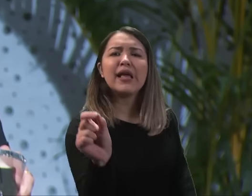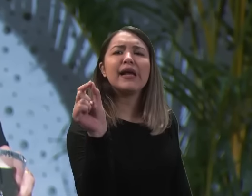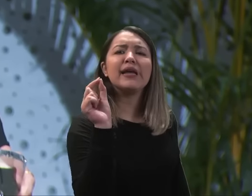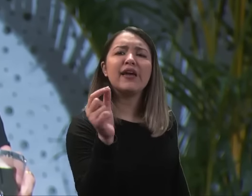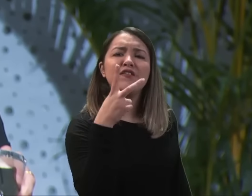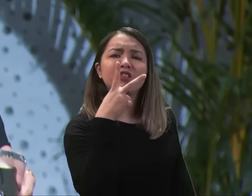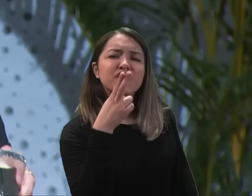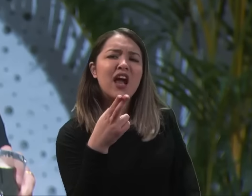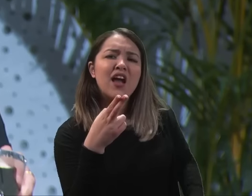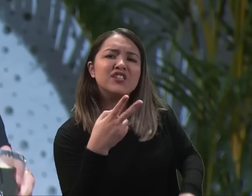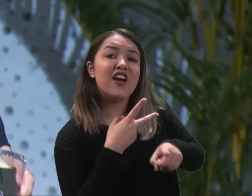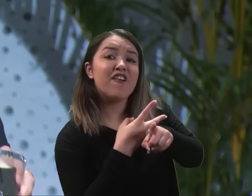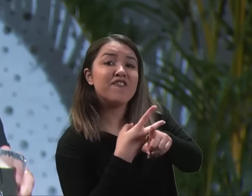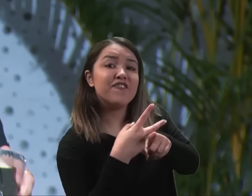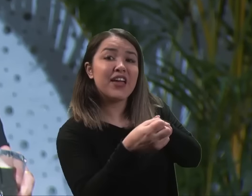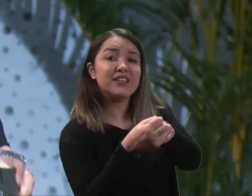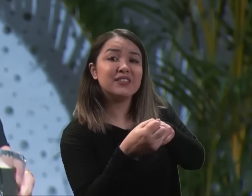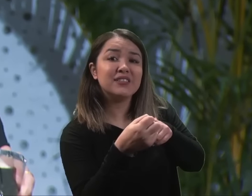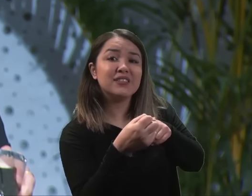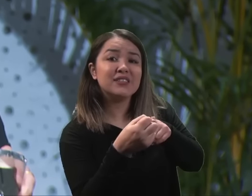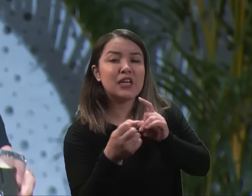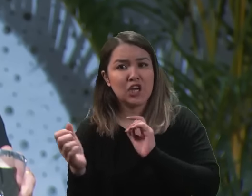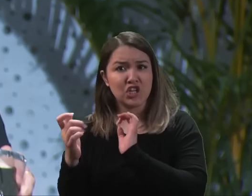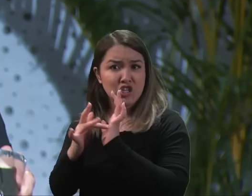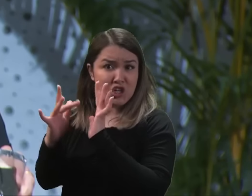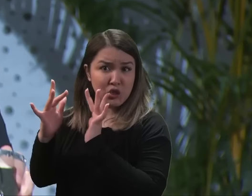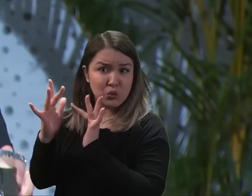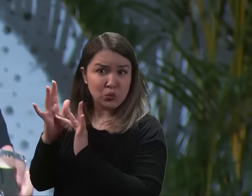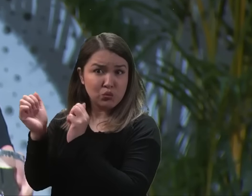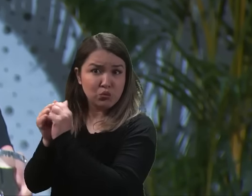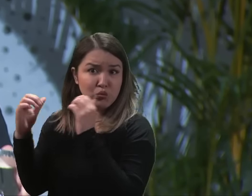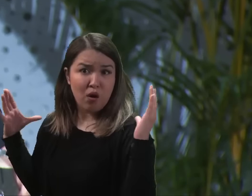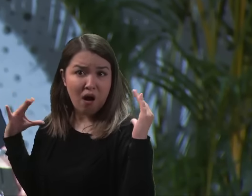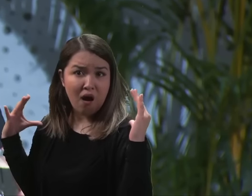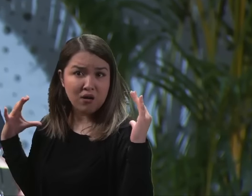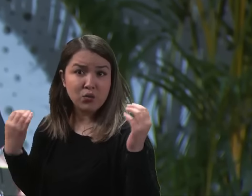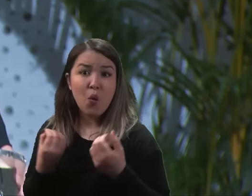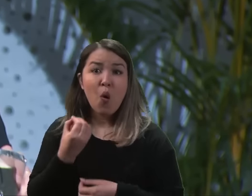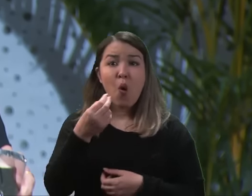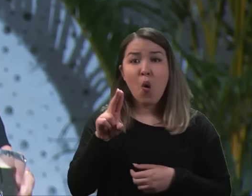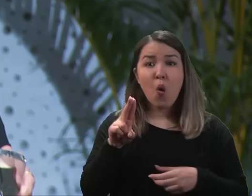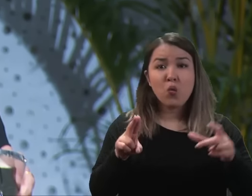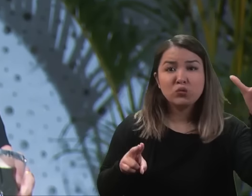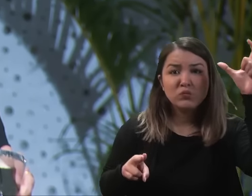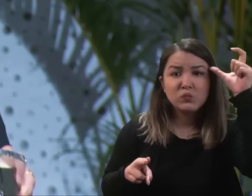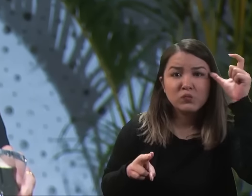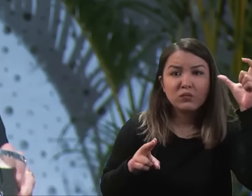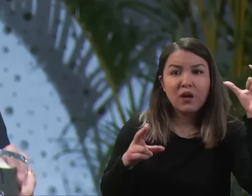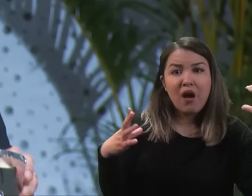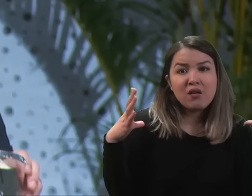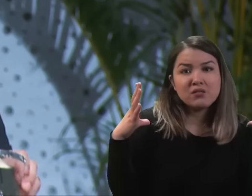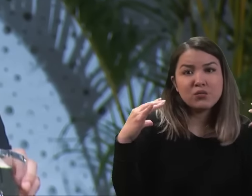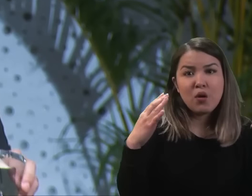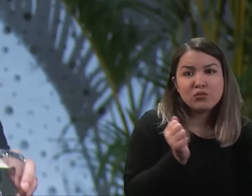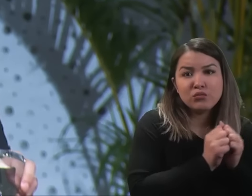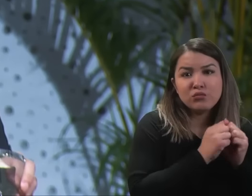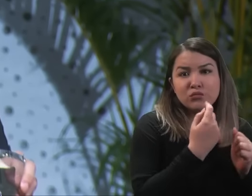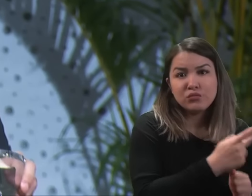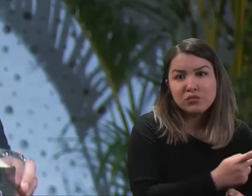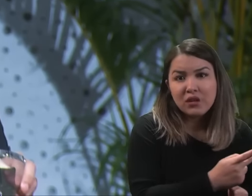vencedor? Cristo e seus anjos? ou Satanás e seus anjos? Bom, logicamente Jesus já